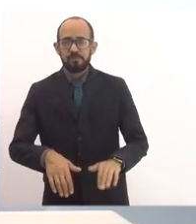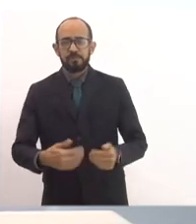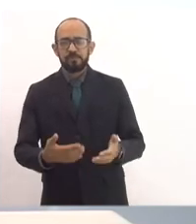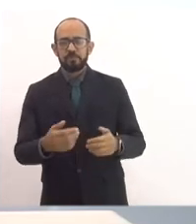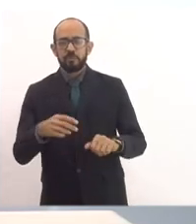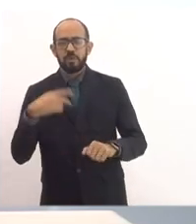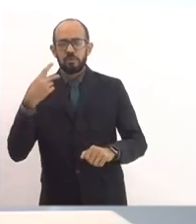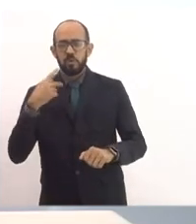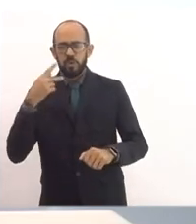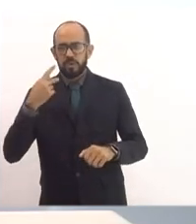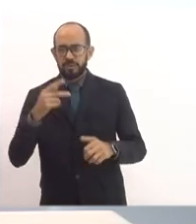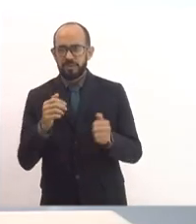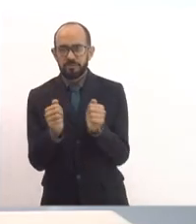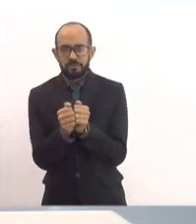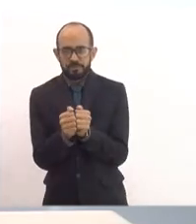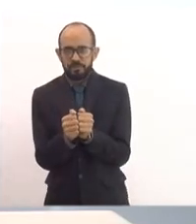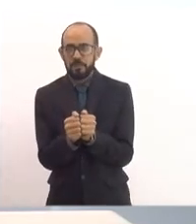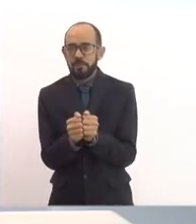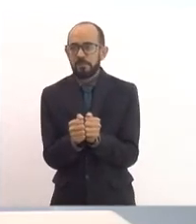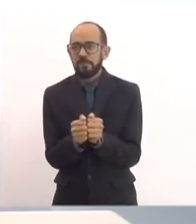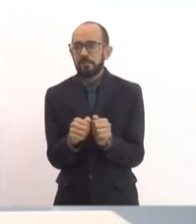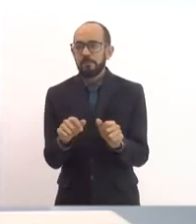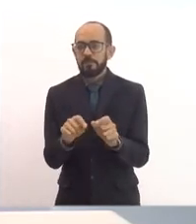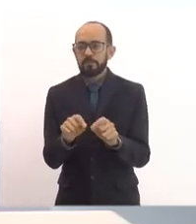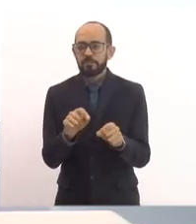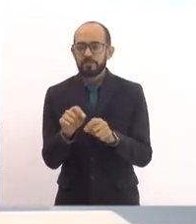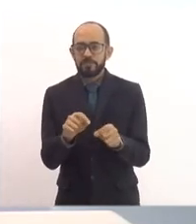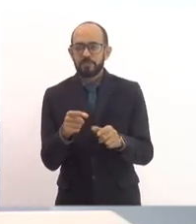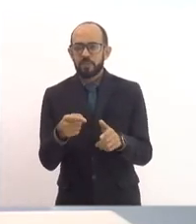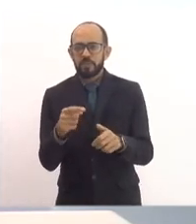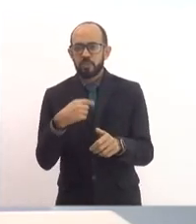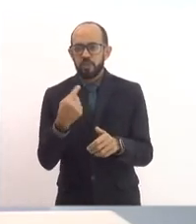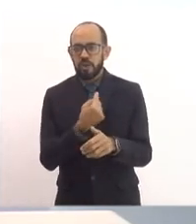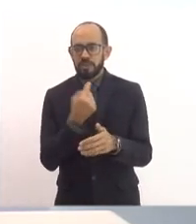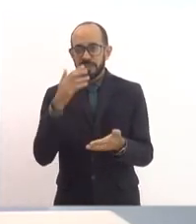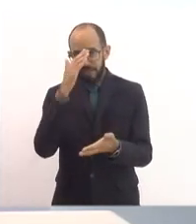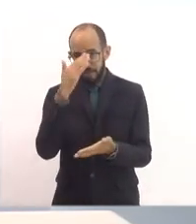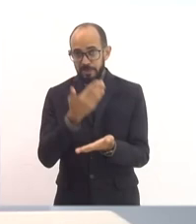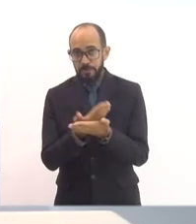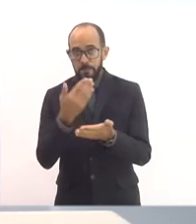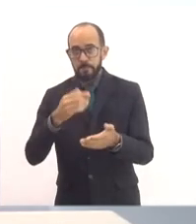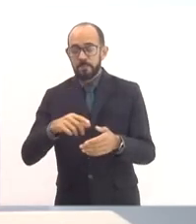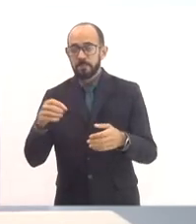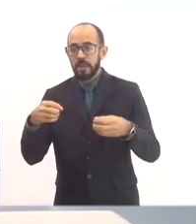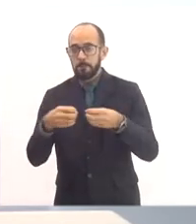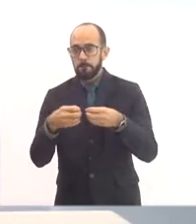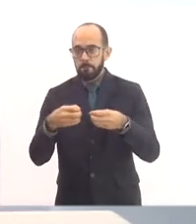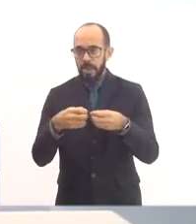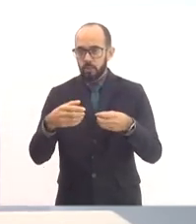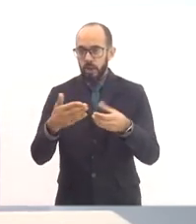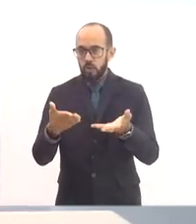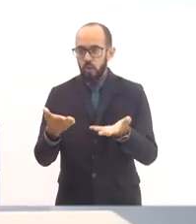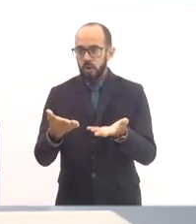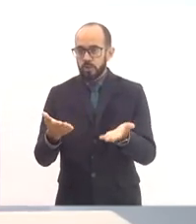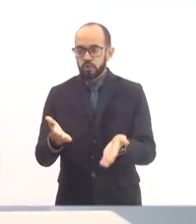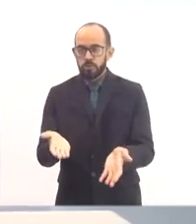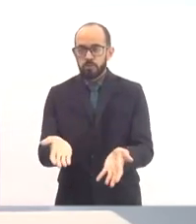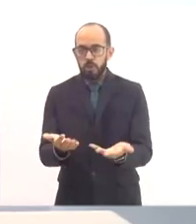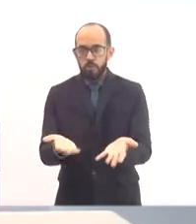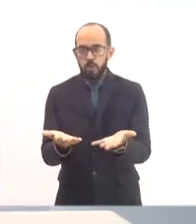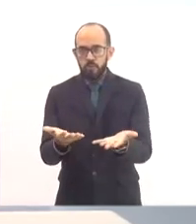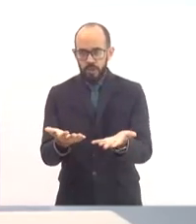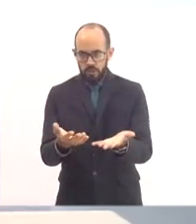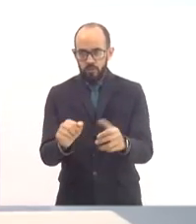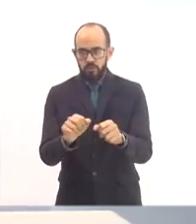Procuradoria. Então, nós acreditamos estar realmente mais perto de conseguir promover esse